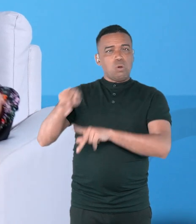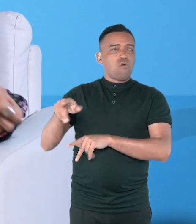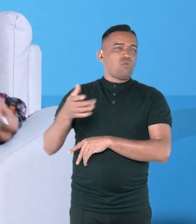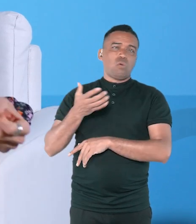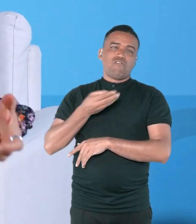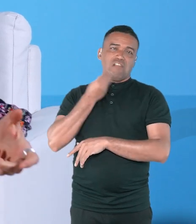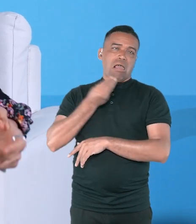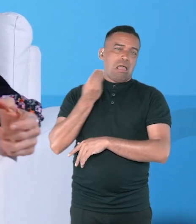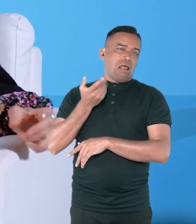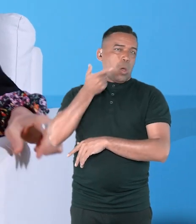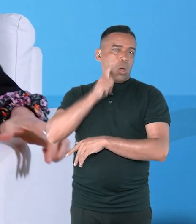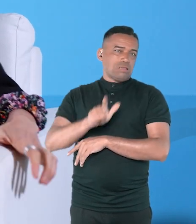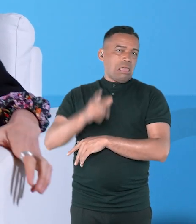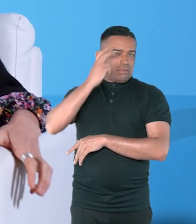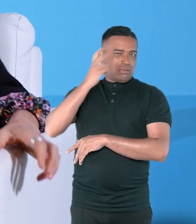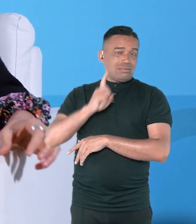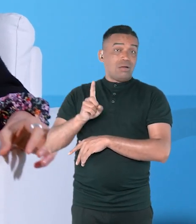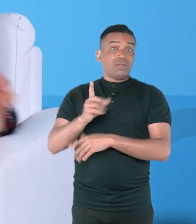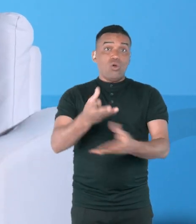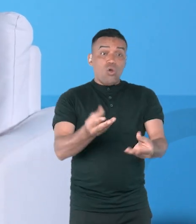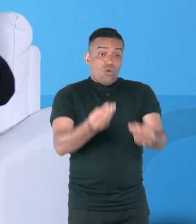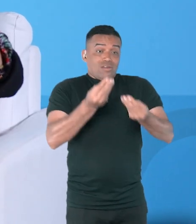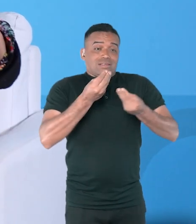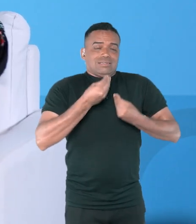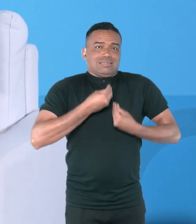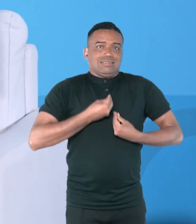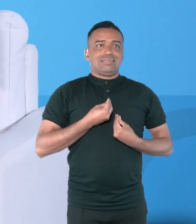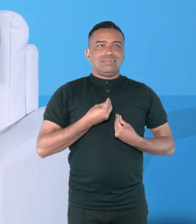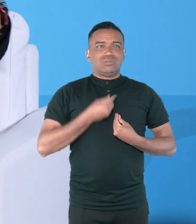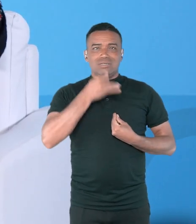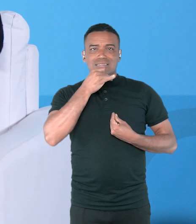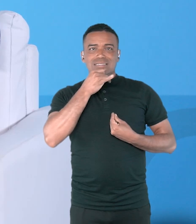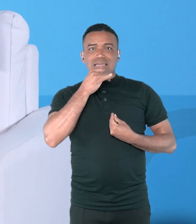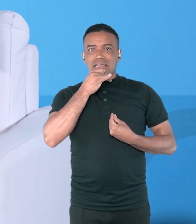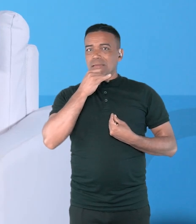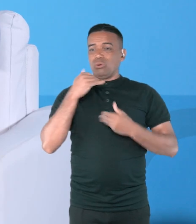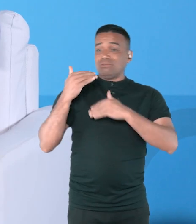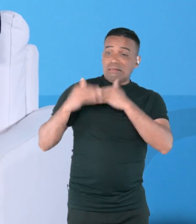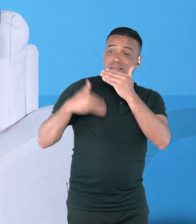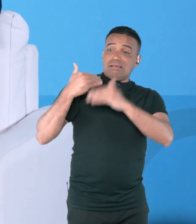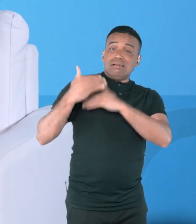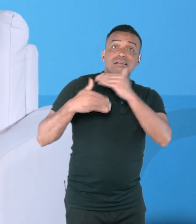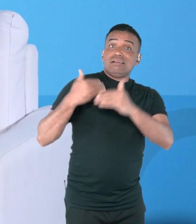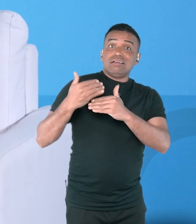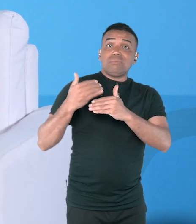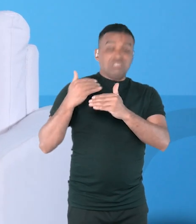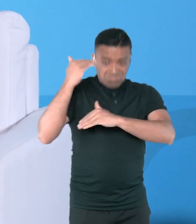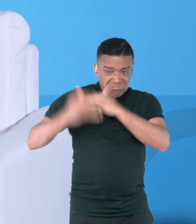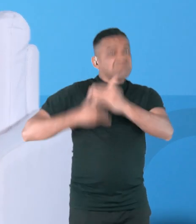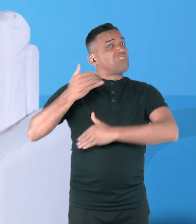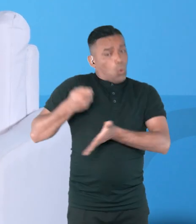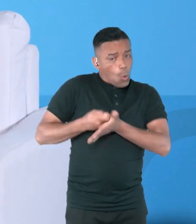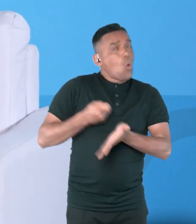intelectual muito grande do que nos foi oferecido, com degraus desse tamanho para subir, quando esses degraus poderiam